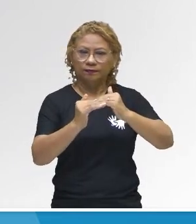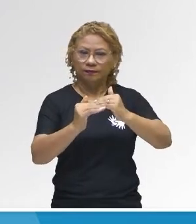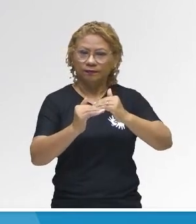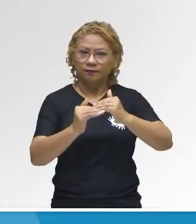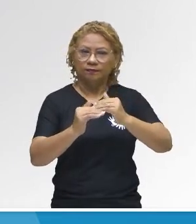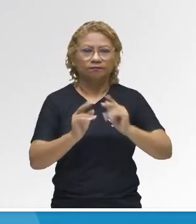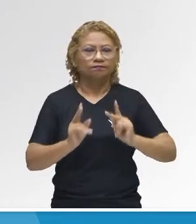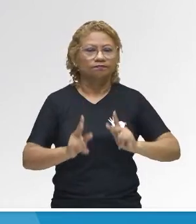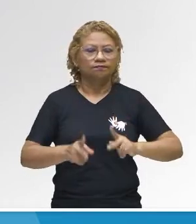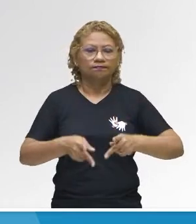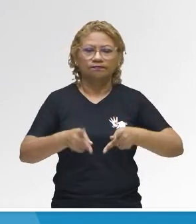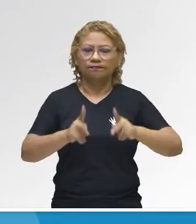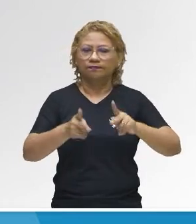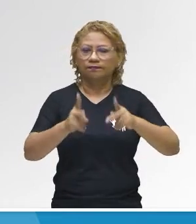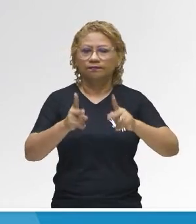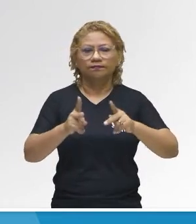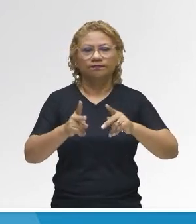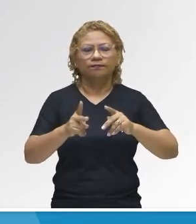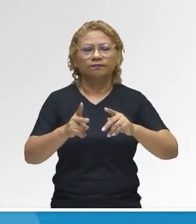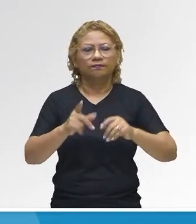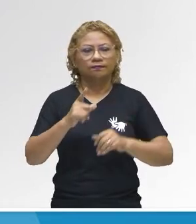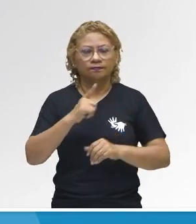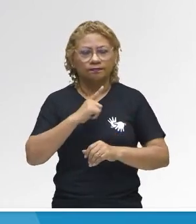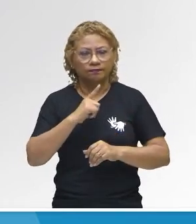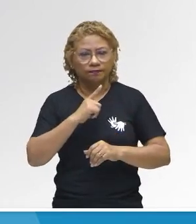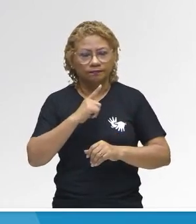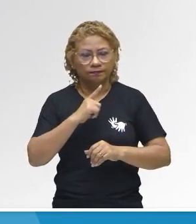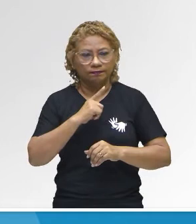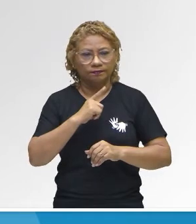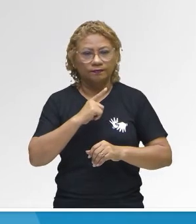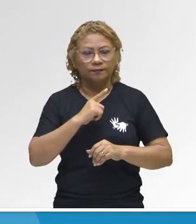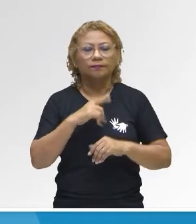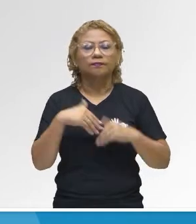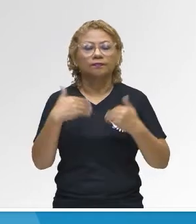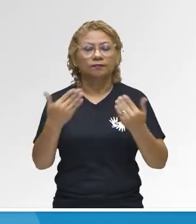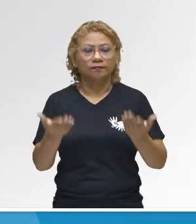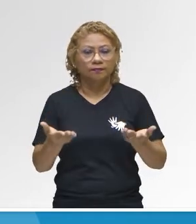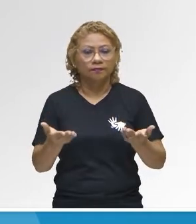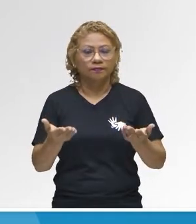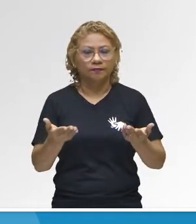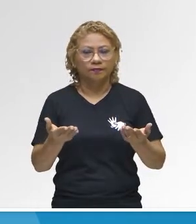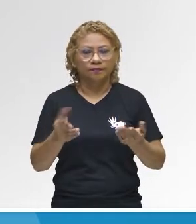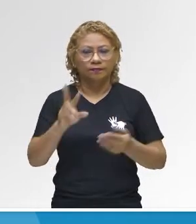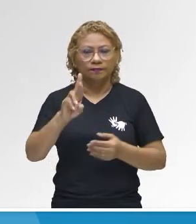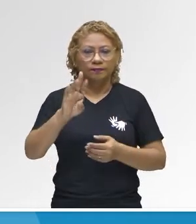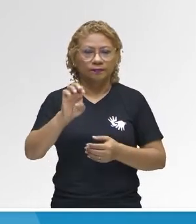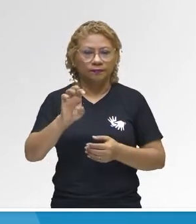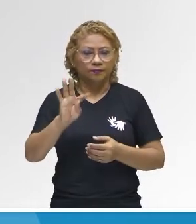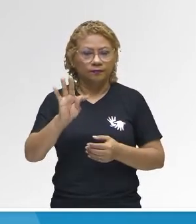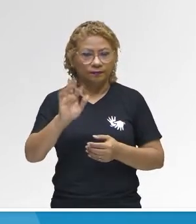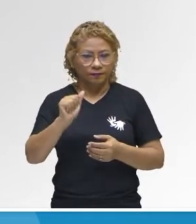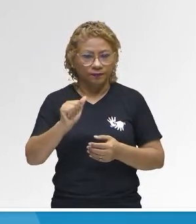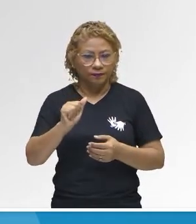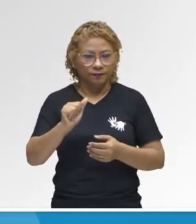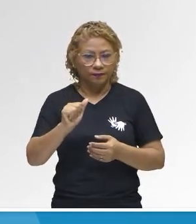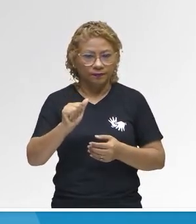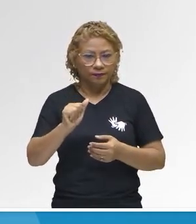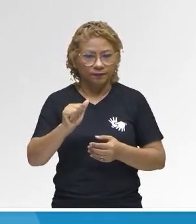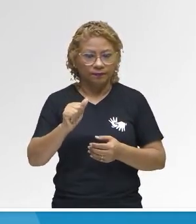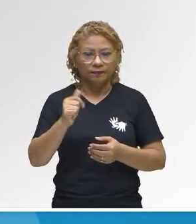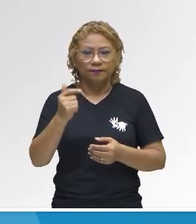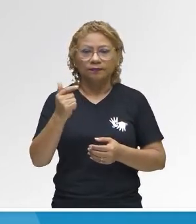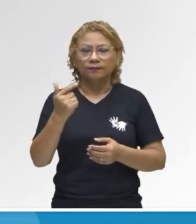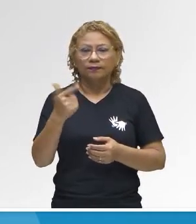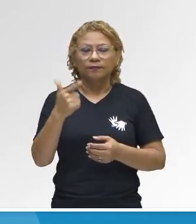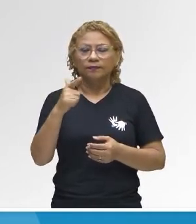segmento, caso ocorre quando a reta R não é ortogonal